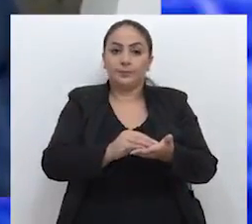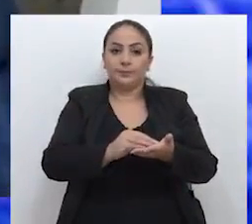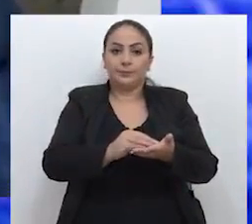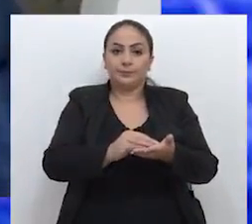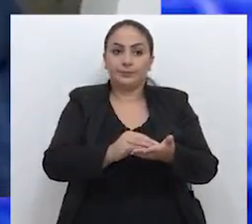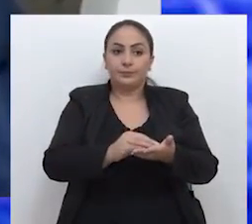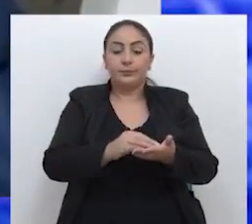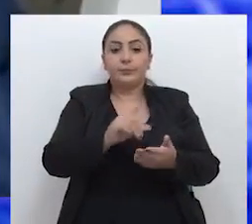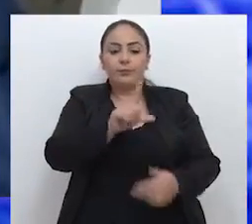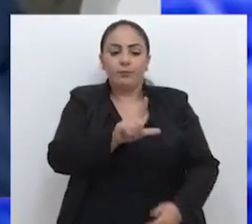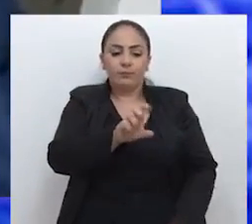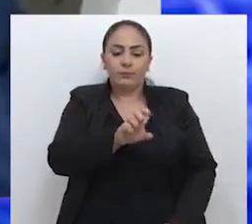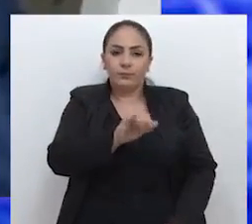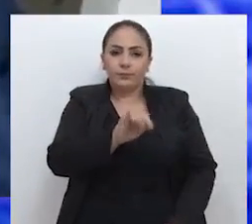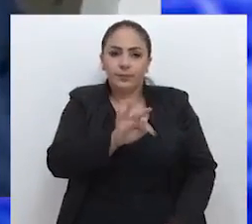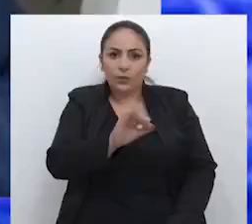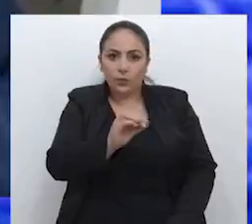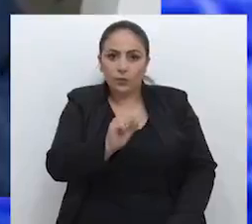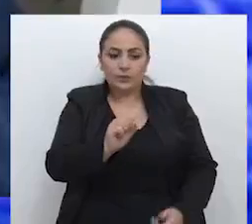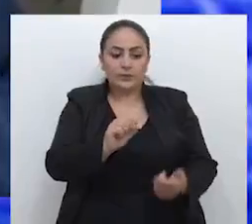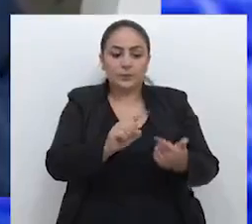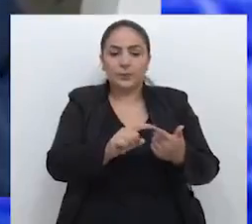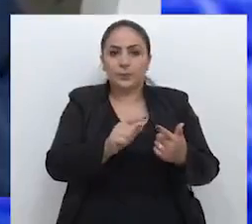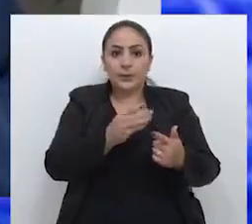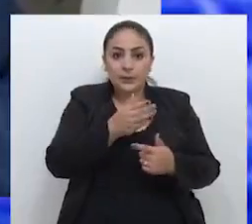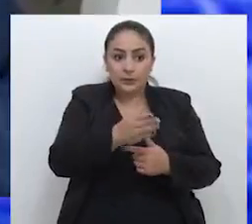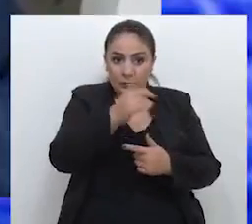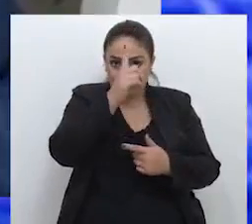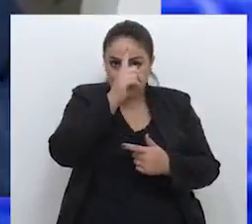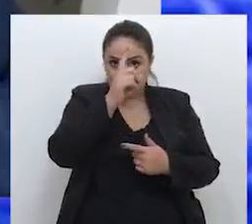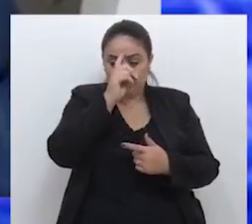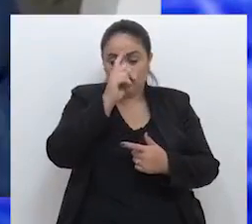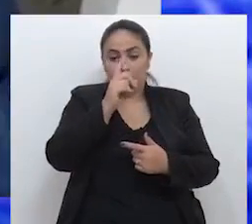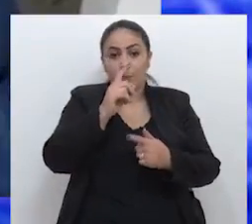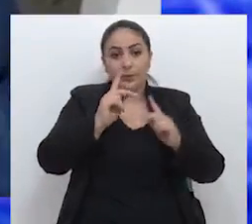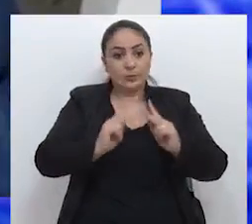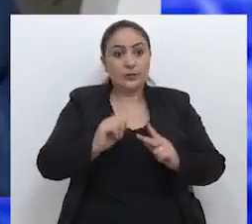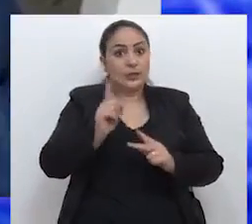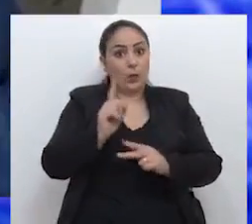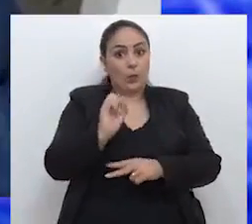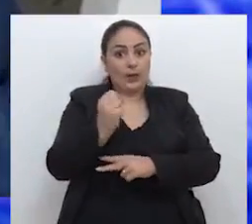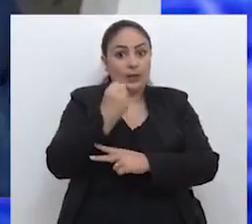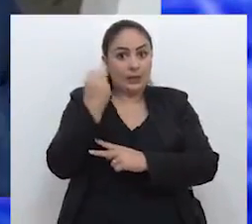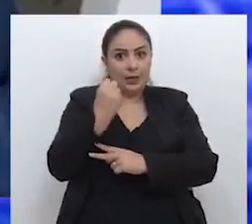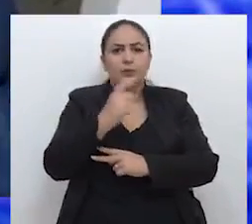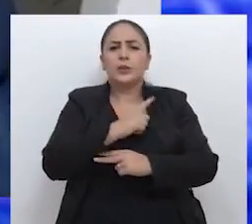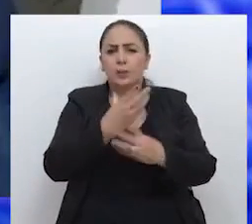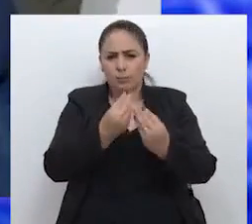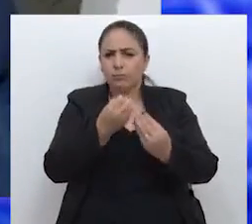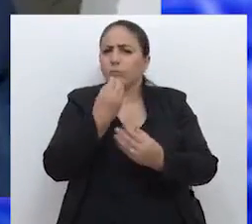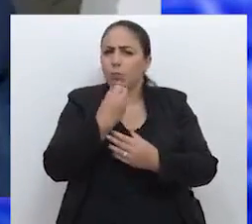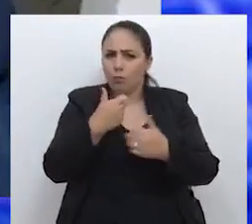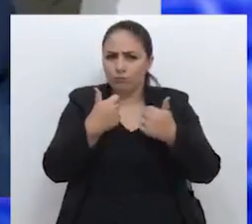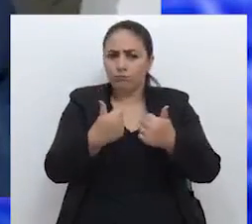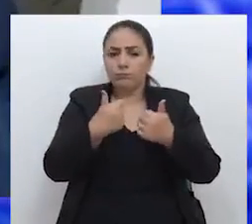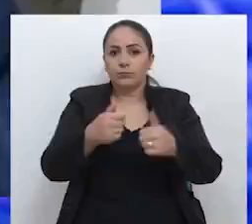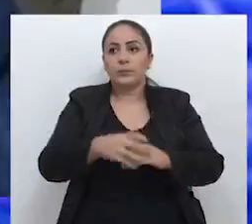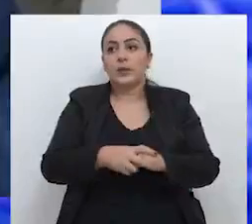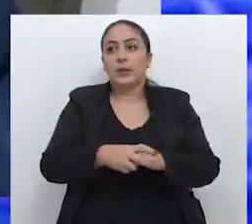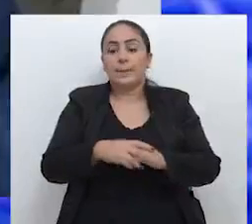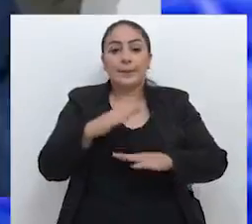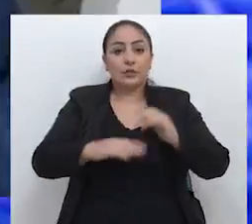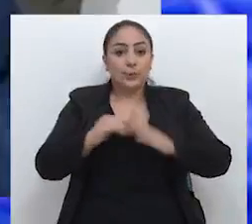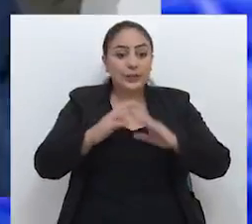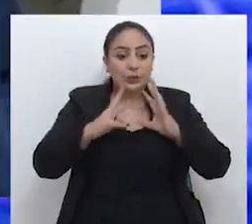dita, leitos para internação de doentes não graves, nós temos uma quantidade muito boa